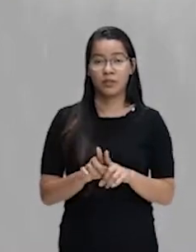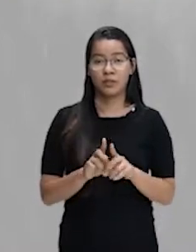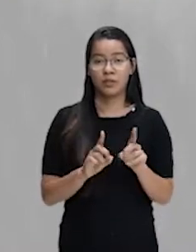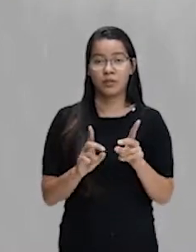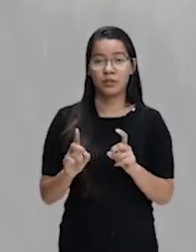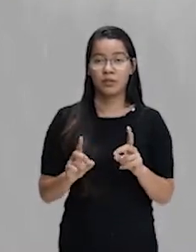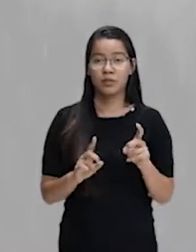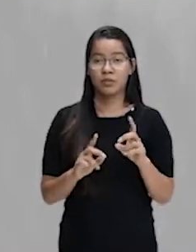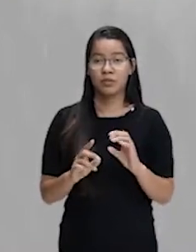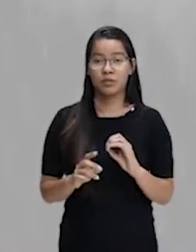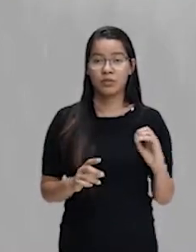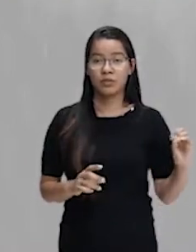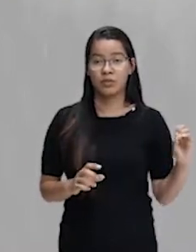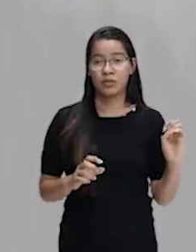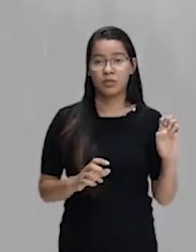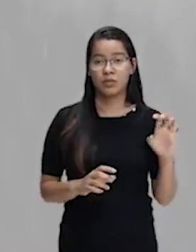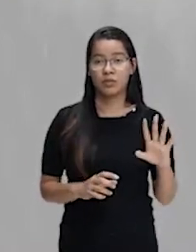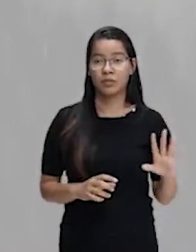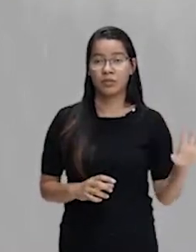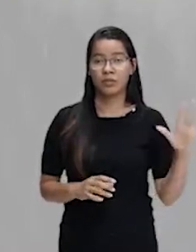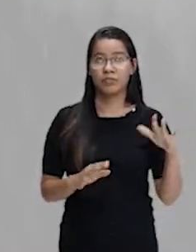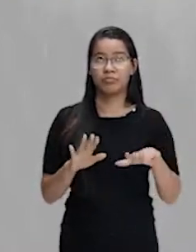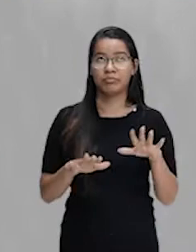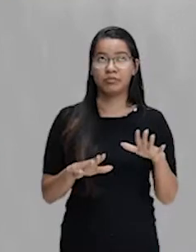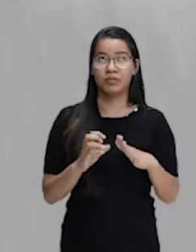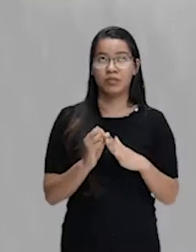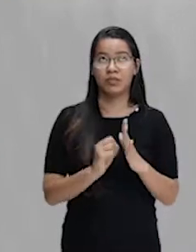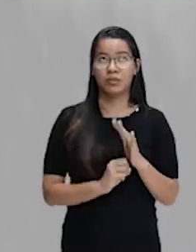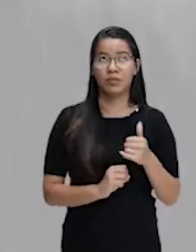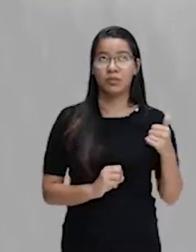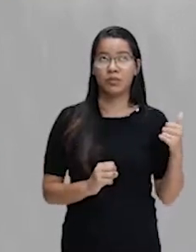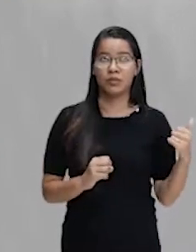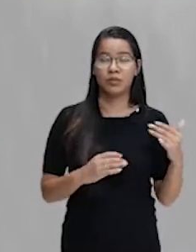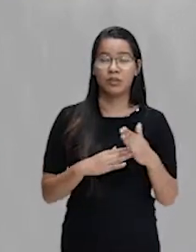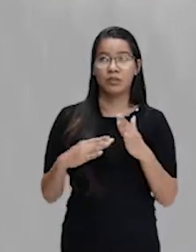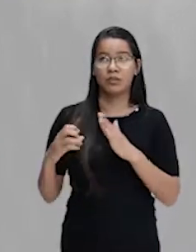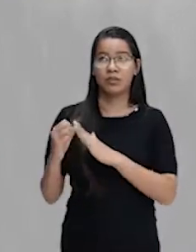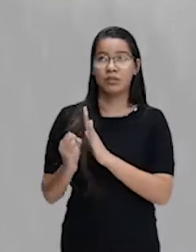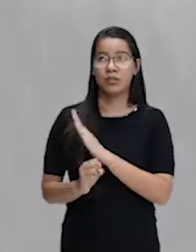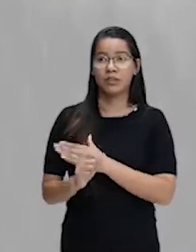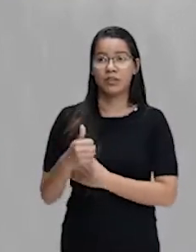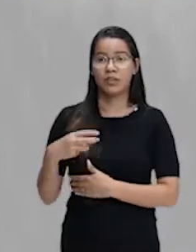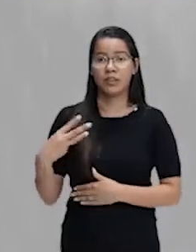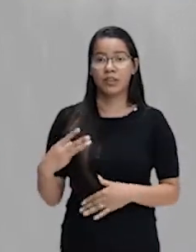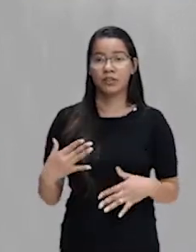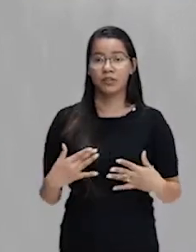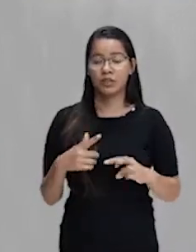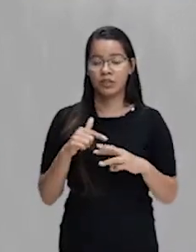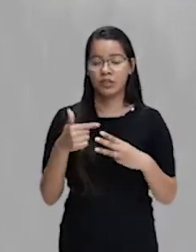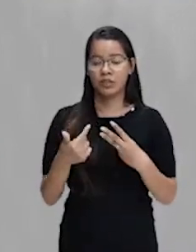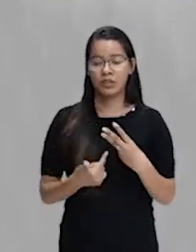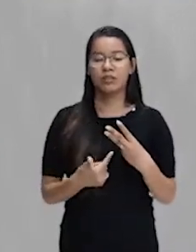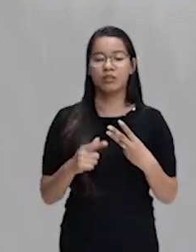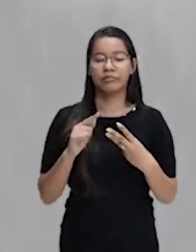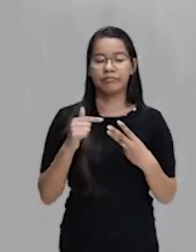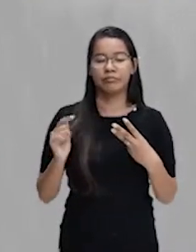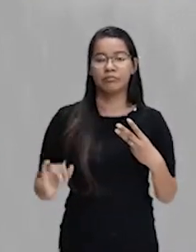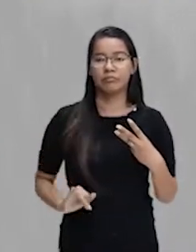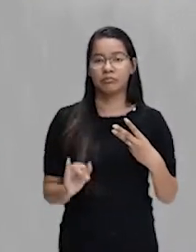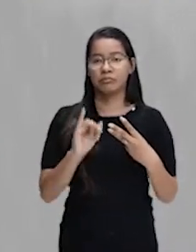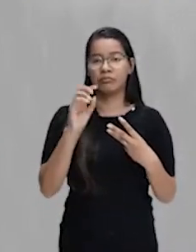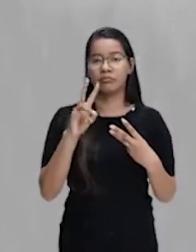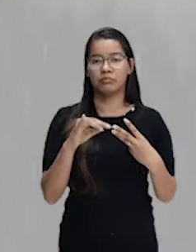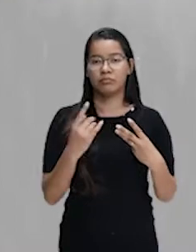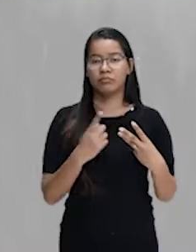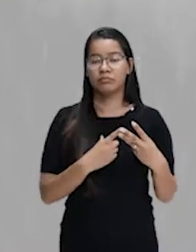europeu por volta aí do século XI ao século XIII. Então, são três elementos importantes que vai nos mostrar as